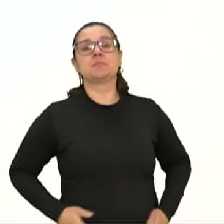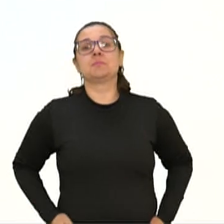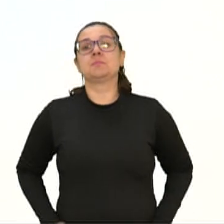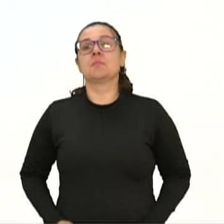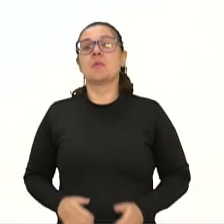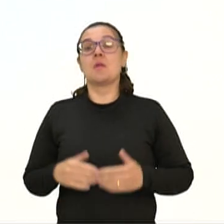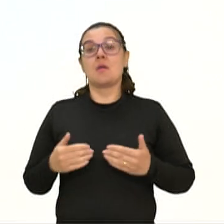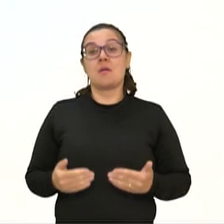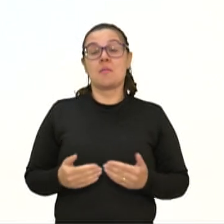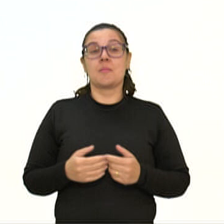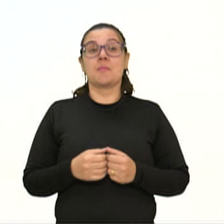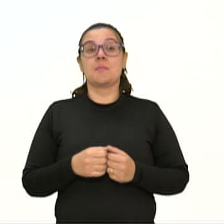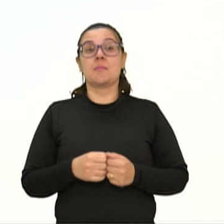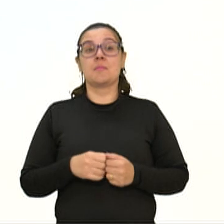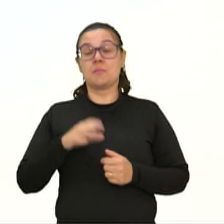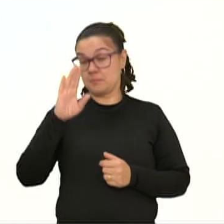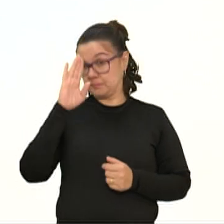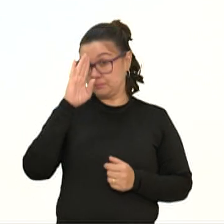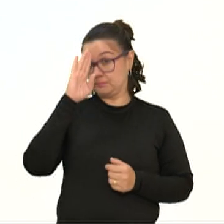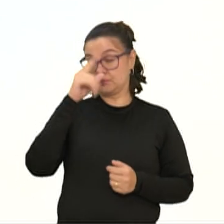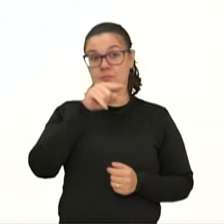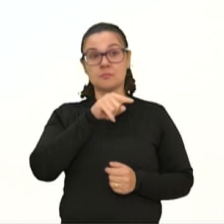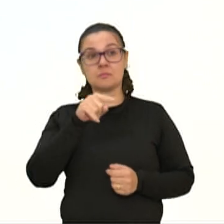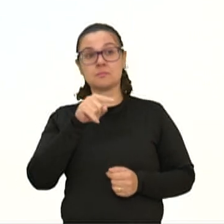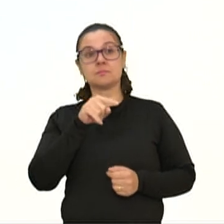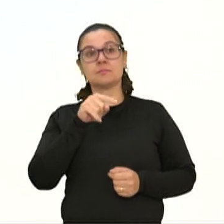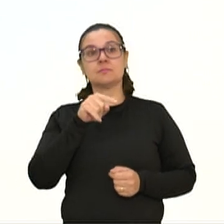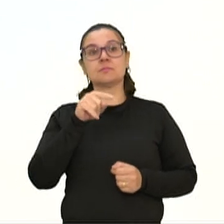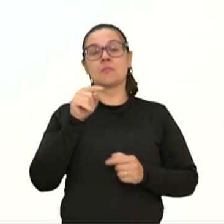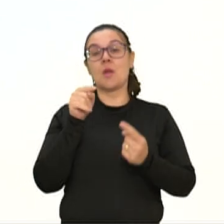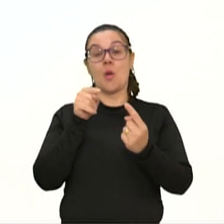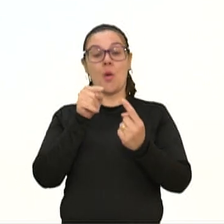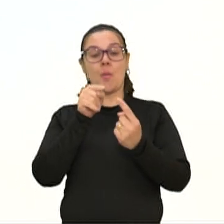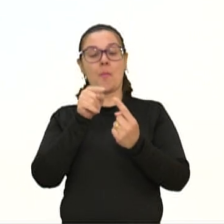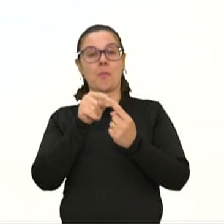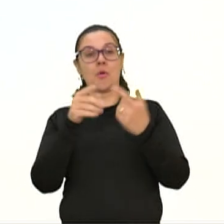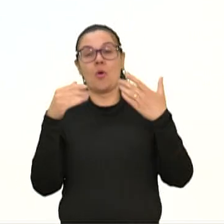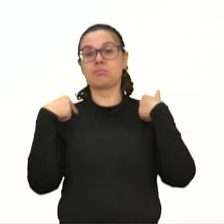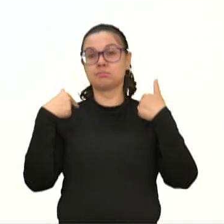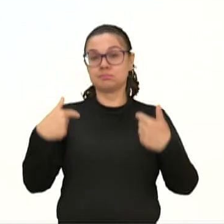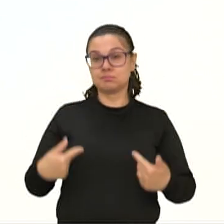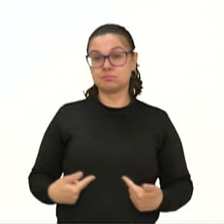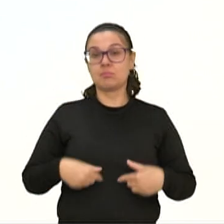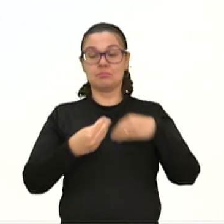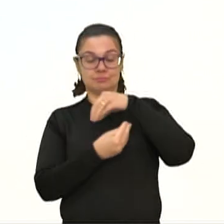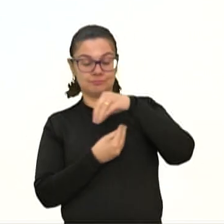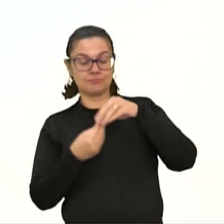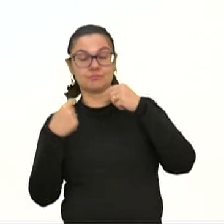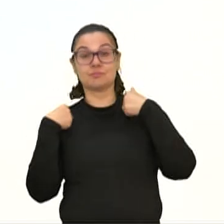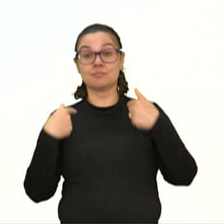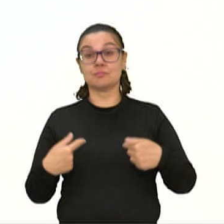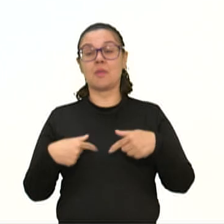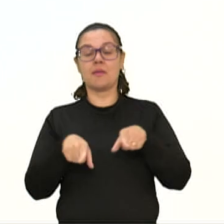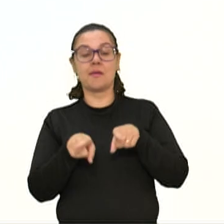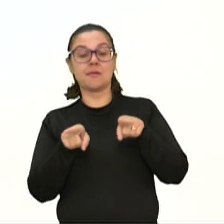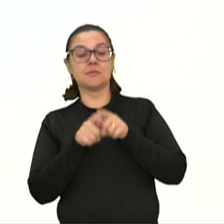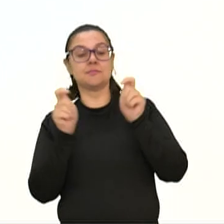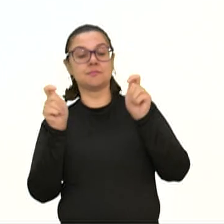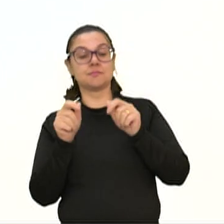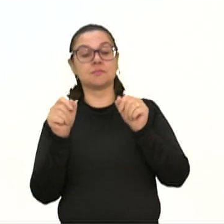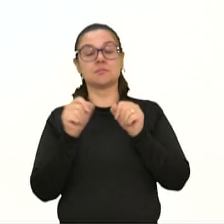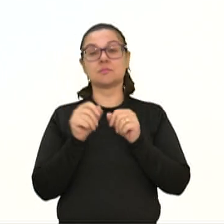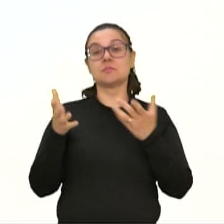gente? Então, olha lá, ó, ela indica a composição corporal do indivíduo e ela pode ser